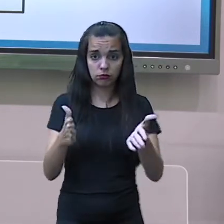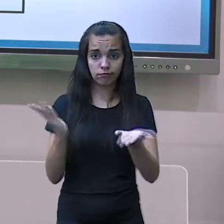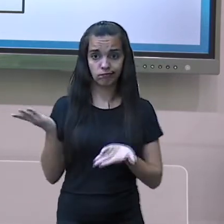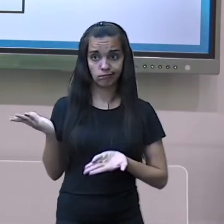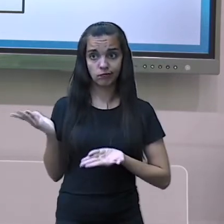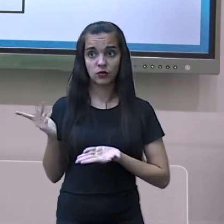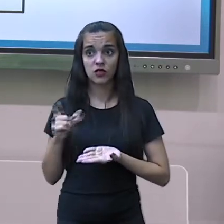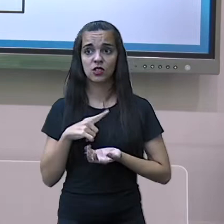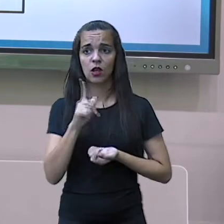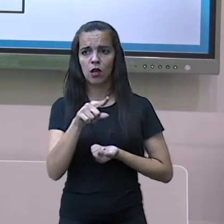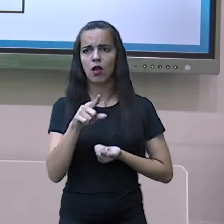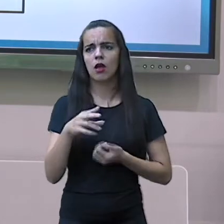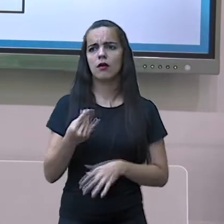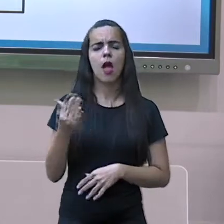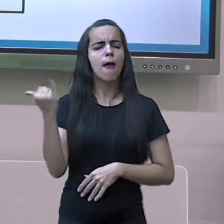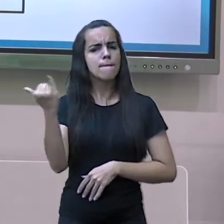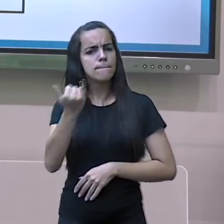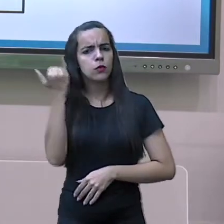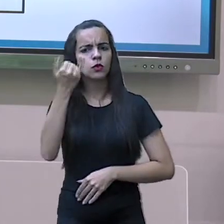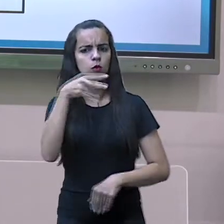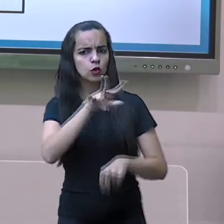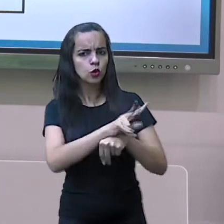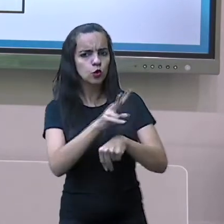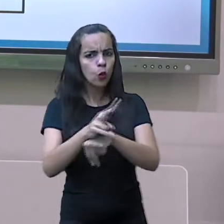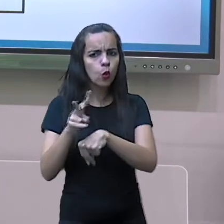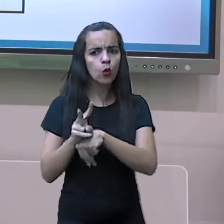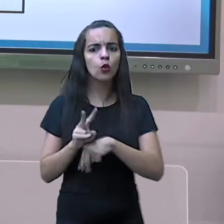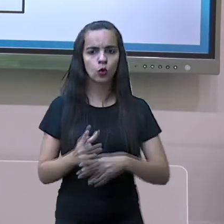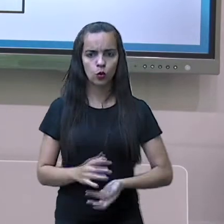isso que é importante cuidar desse rio.